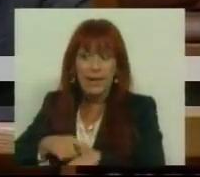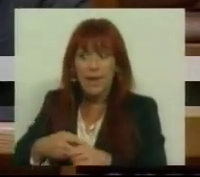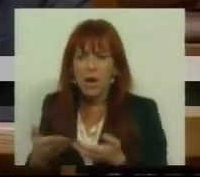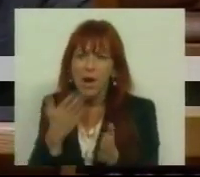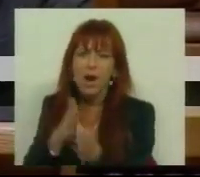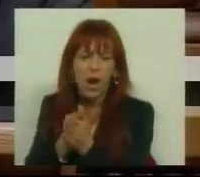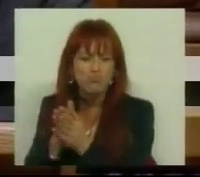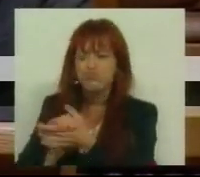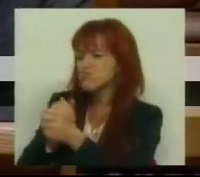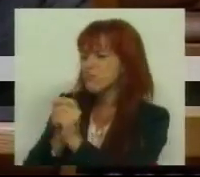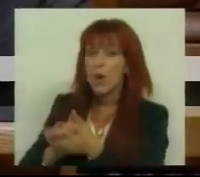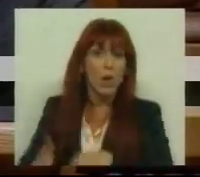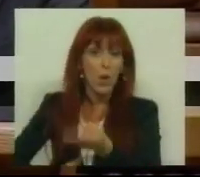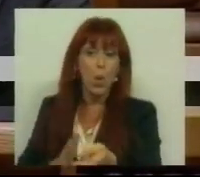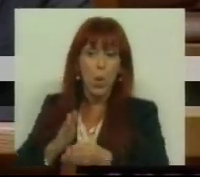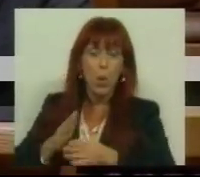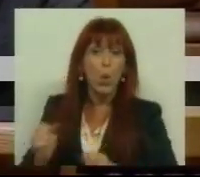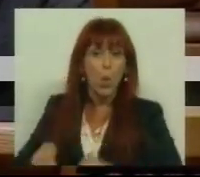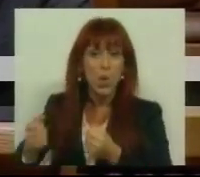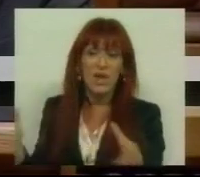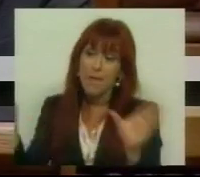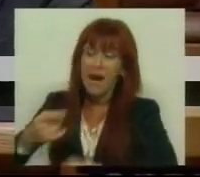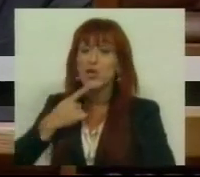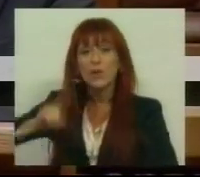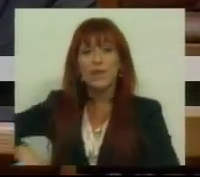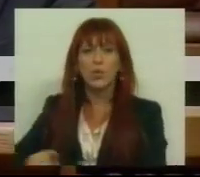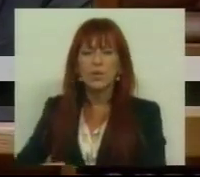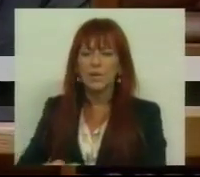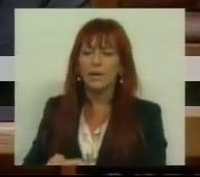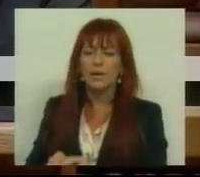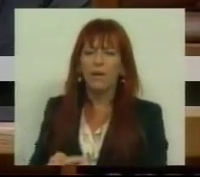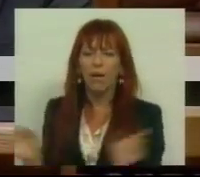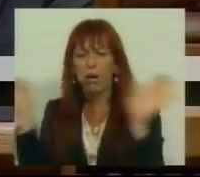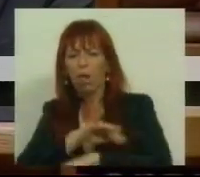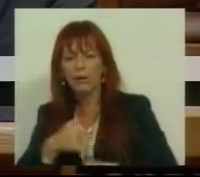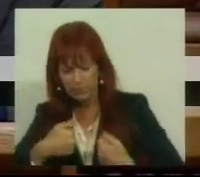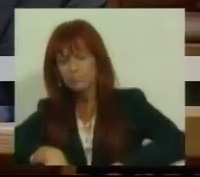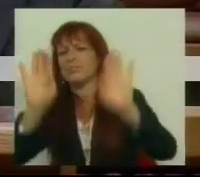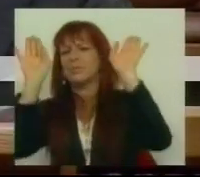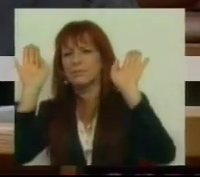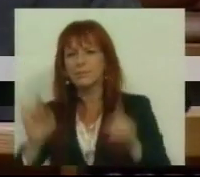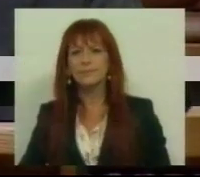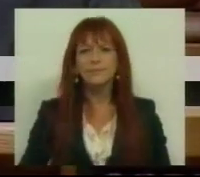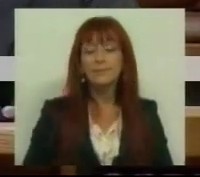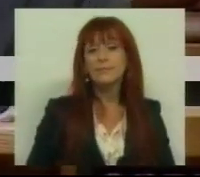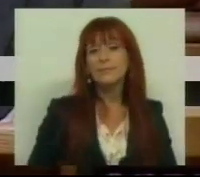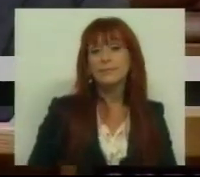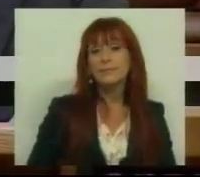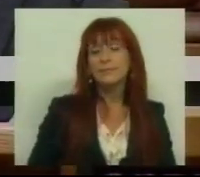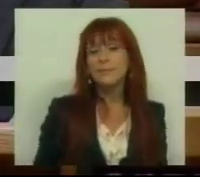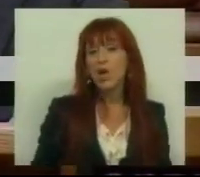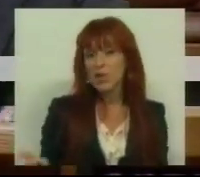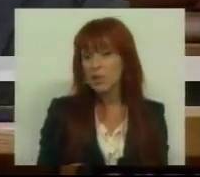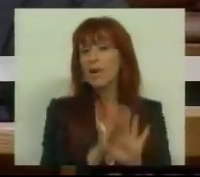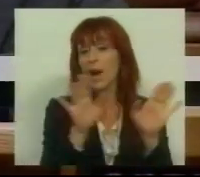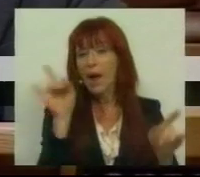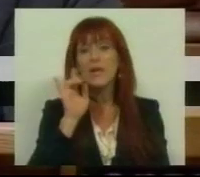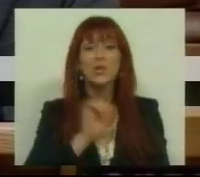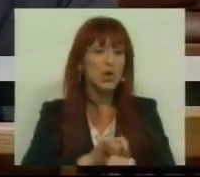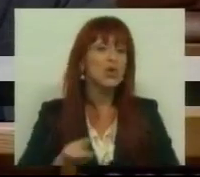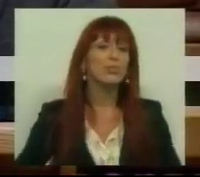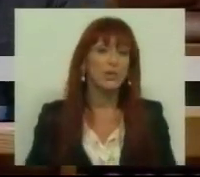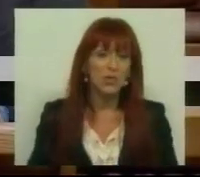na expectativa de conseguirem, mais uma vez, atirar o lixo para debaixo da carpete. Sejamos claros, senhoras